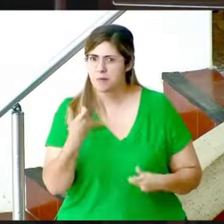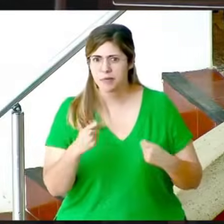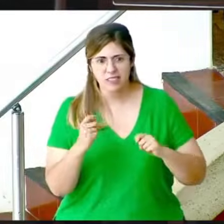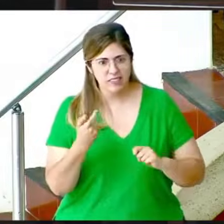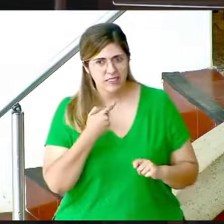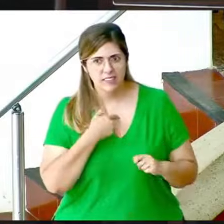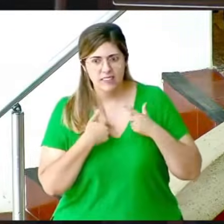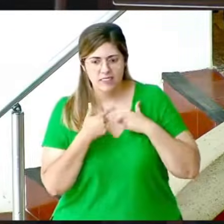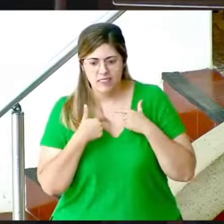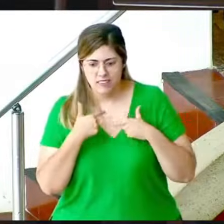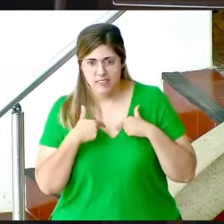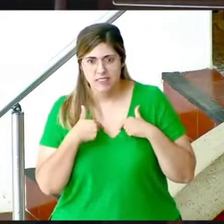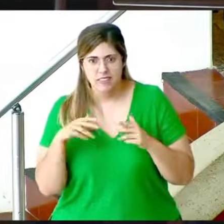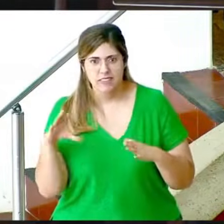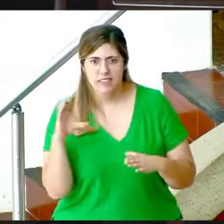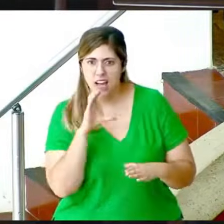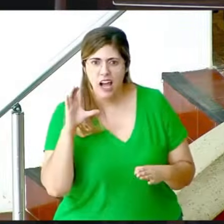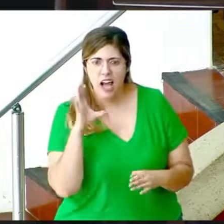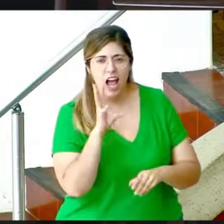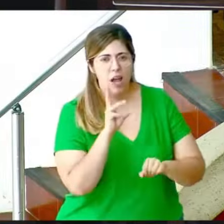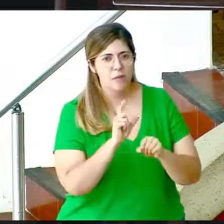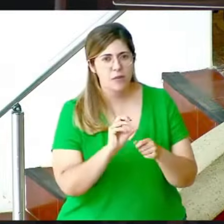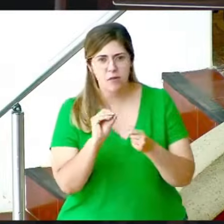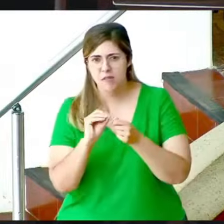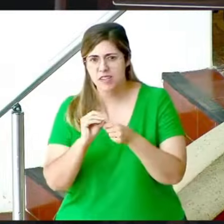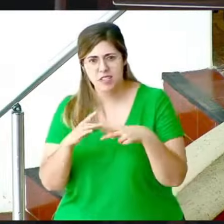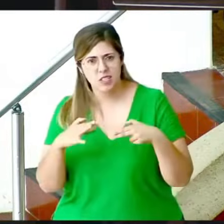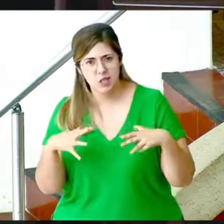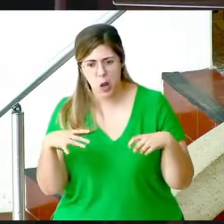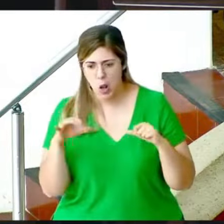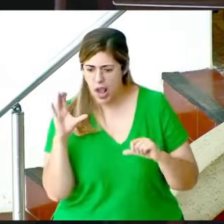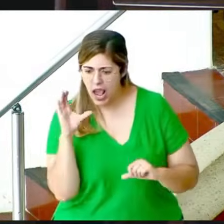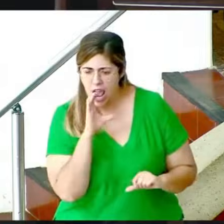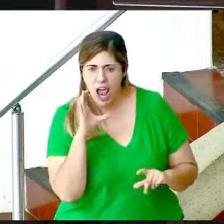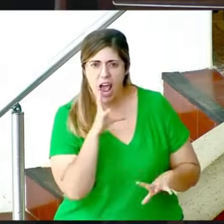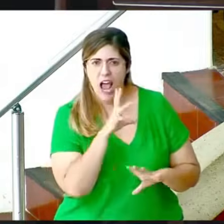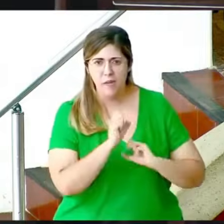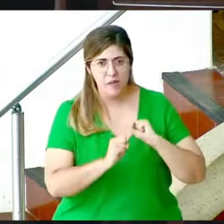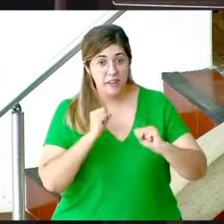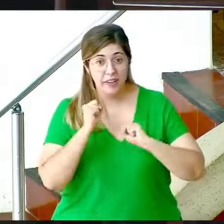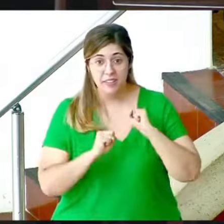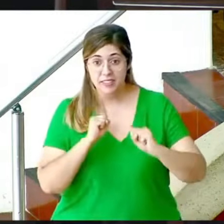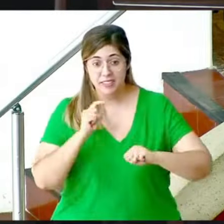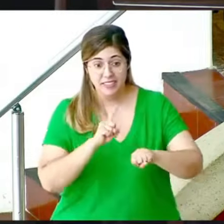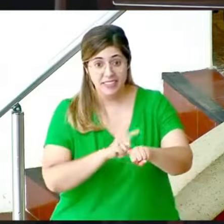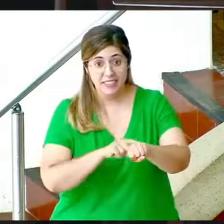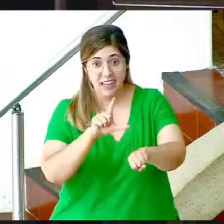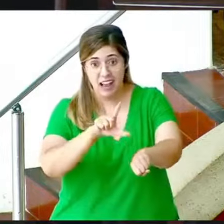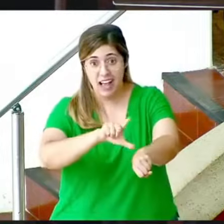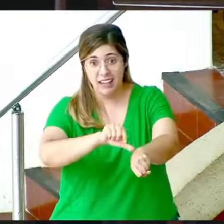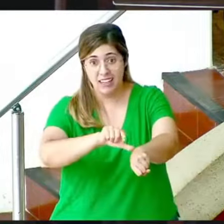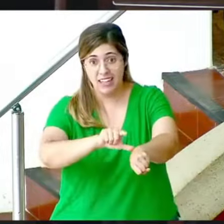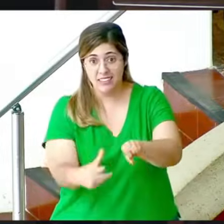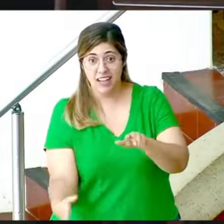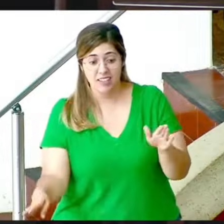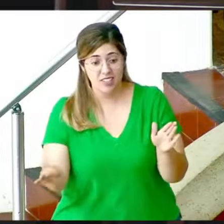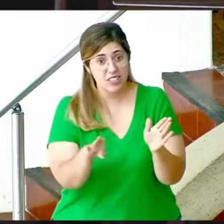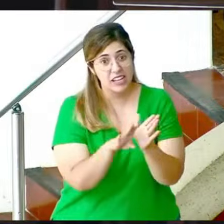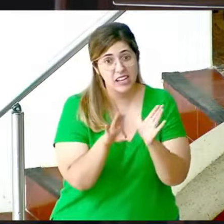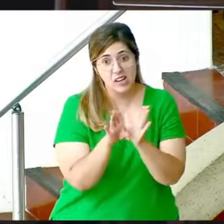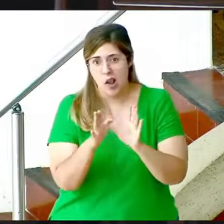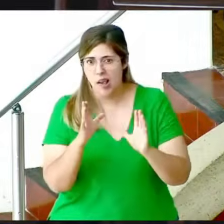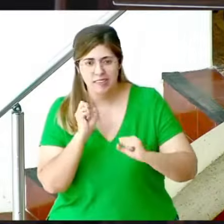que são chamados tarde, eles querem sempre correr atrás do tempo perdido, se é possível. E é uma característica